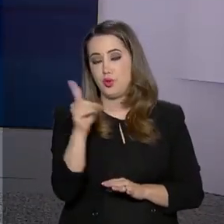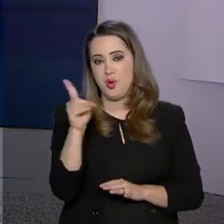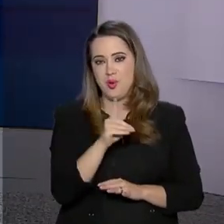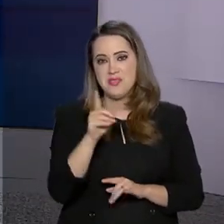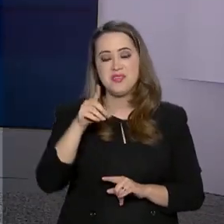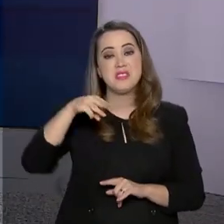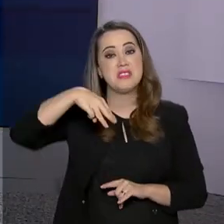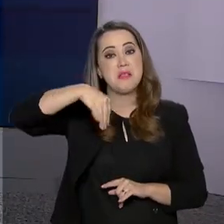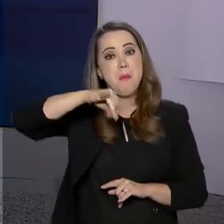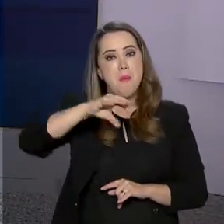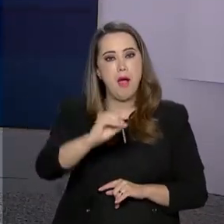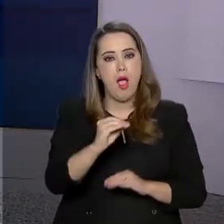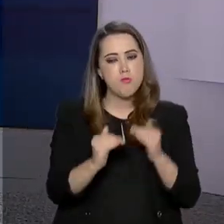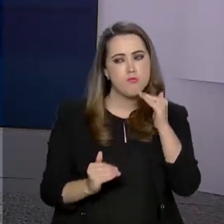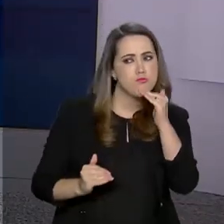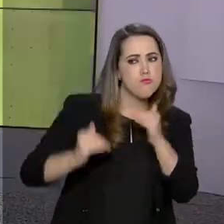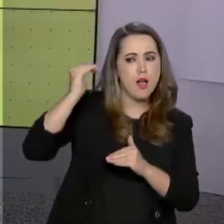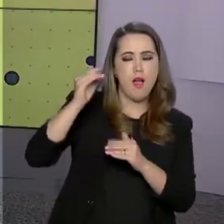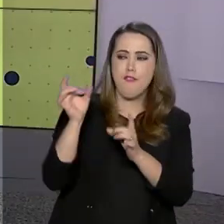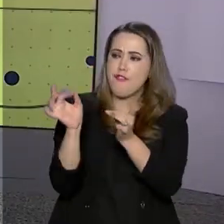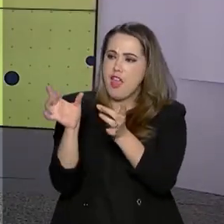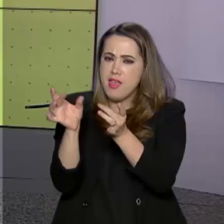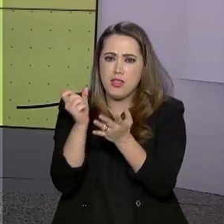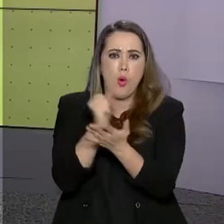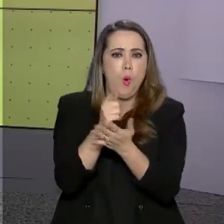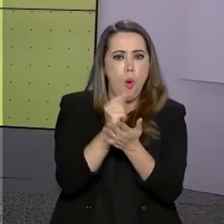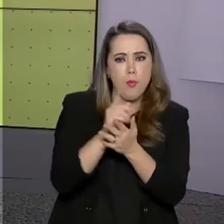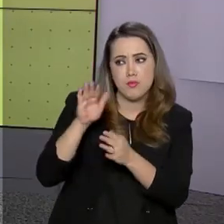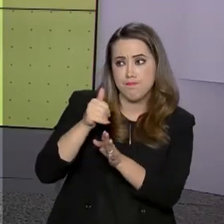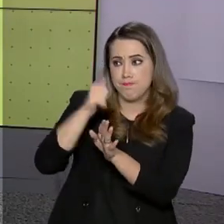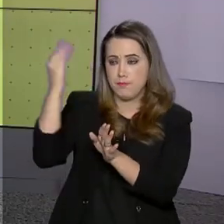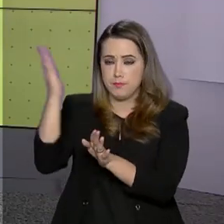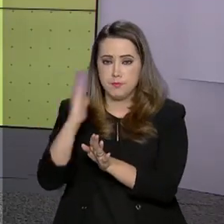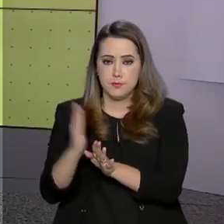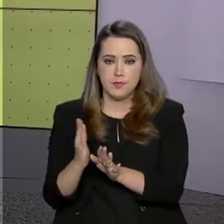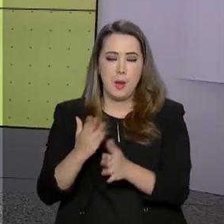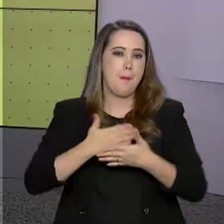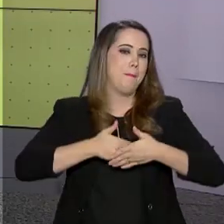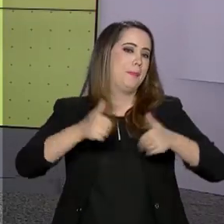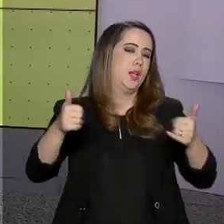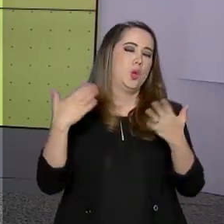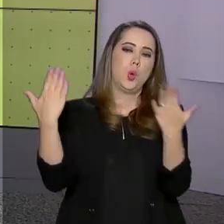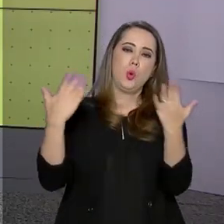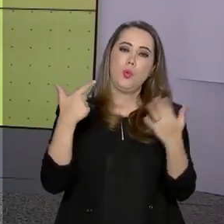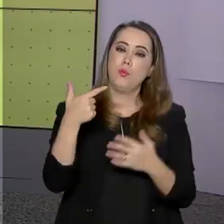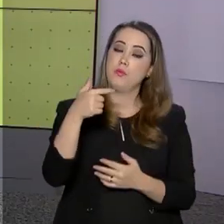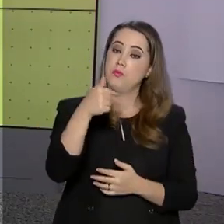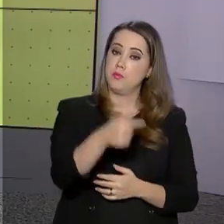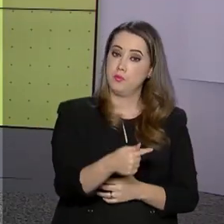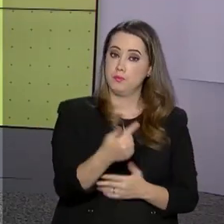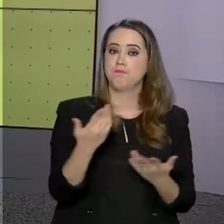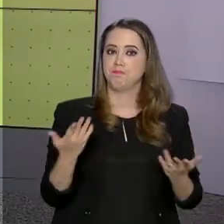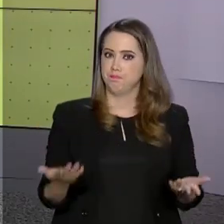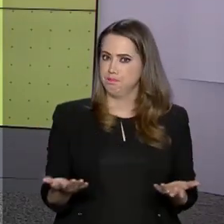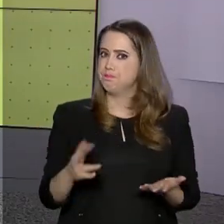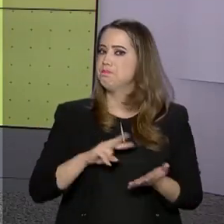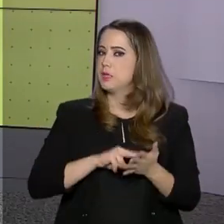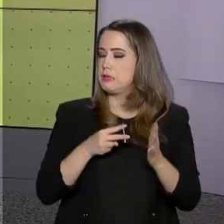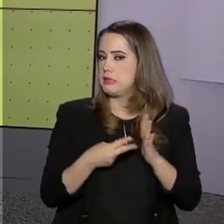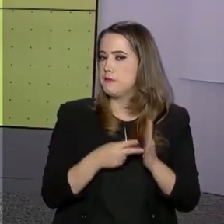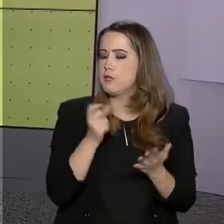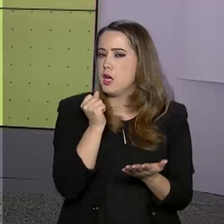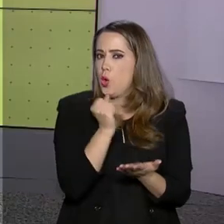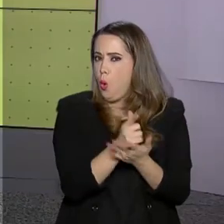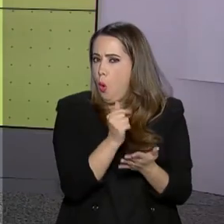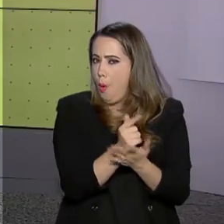os dados foram divulgados agora há pouco e é o melhor resultado para o mês desde 2000 e 17 tanto as exportações quanto as importações